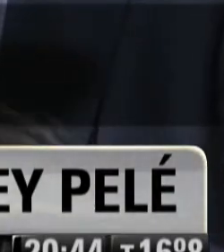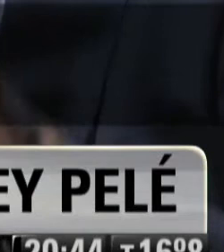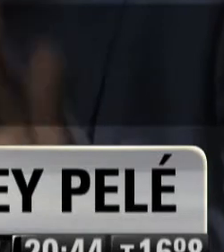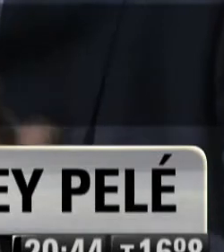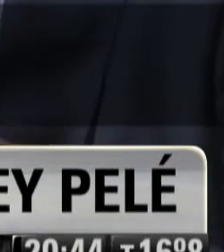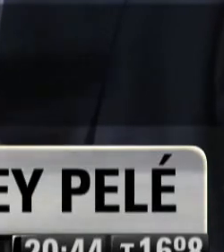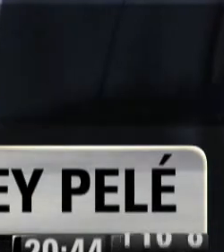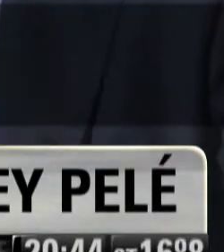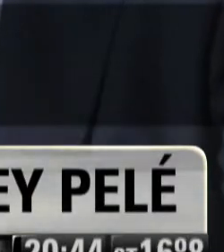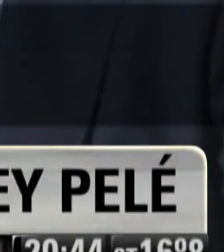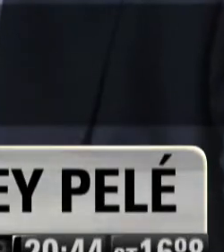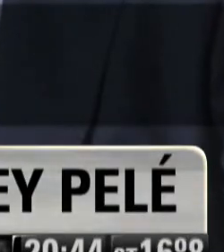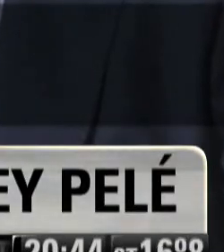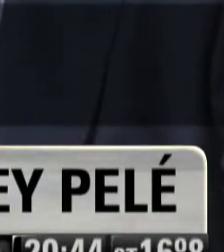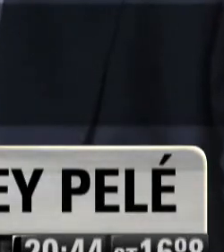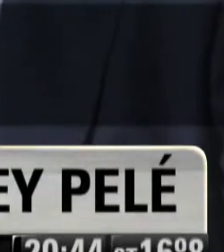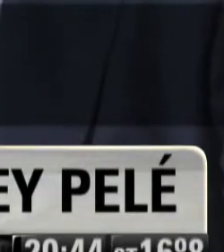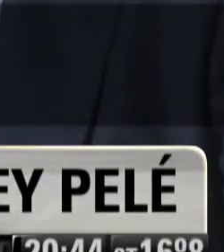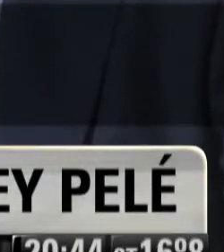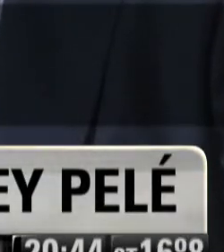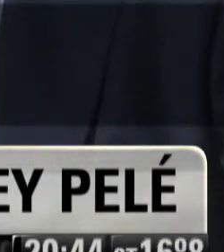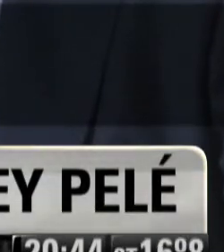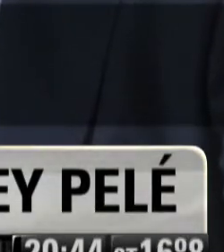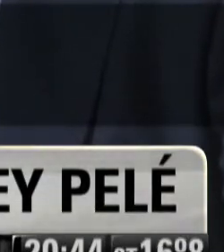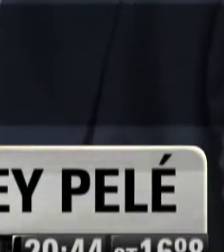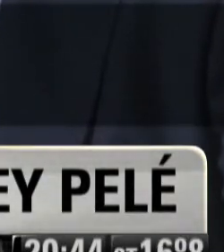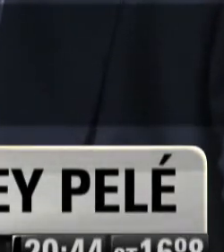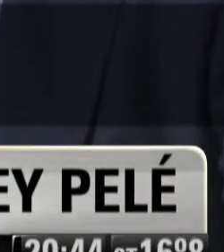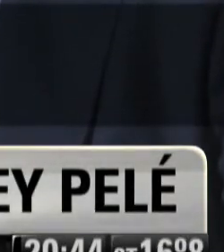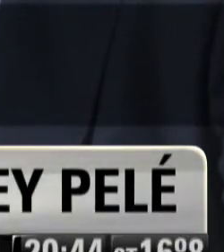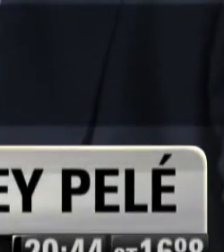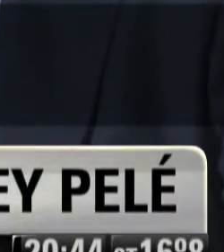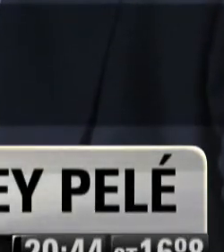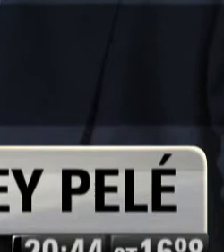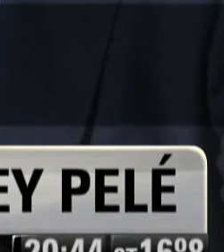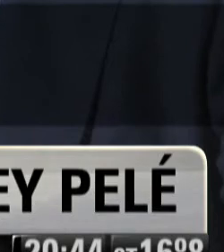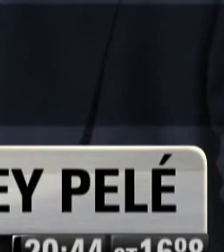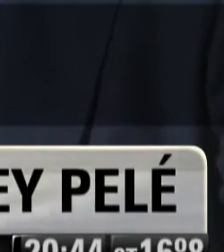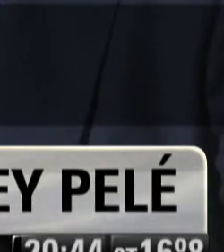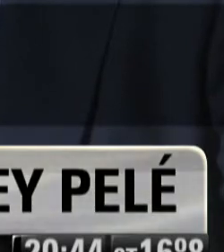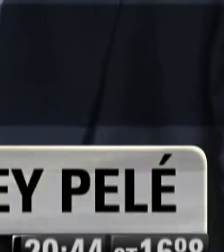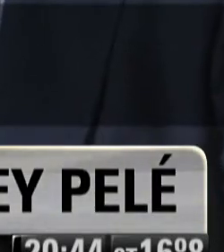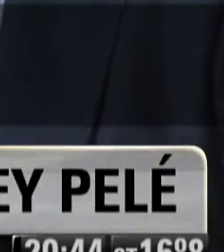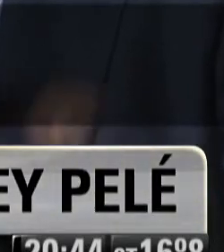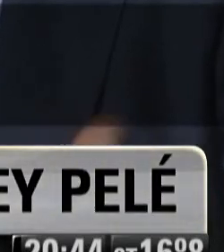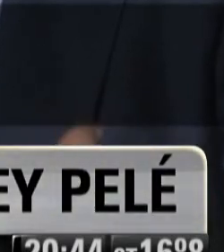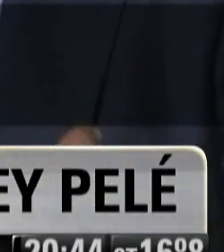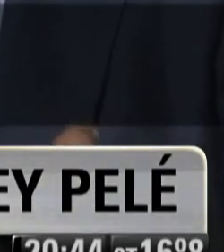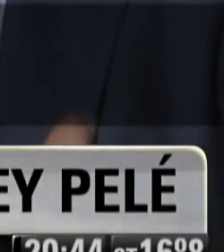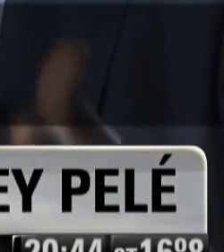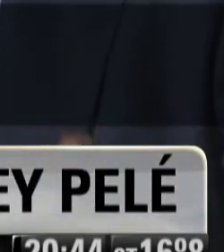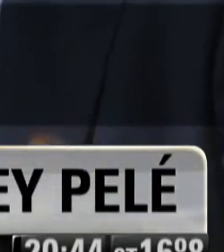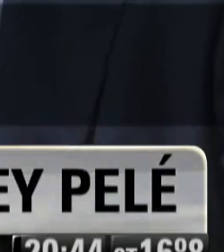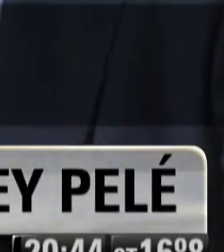nivelado. Mas o Brasil sempre foi um time de finais de Copa, um time de experiência, e aqui em